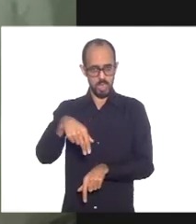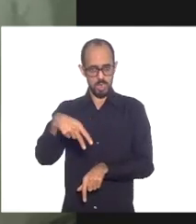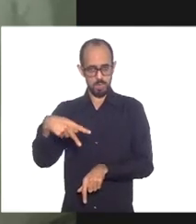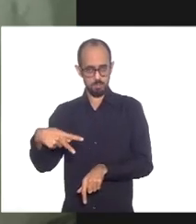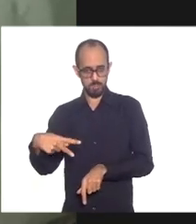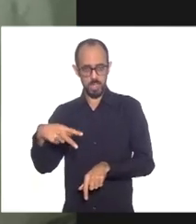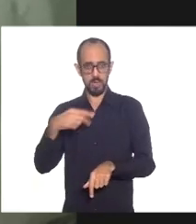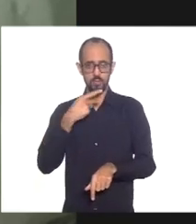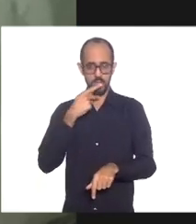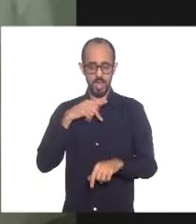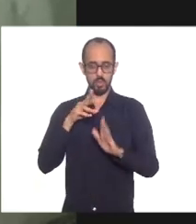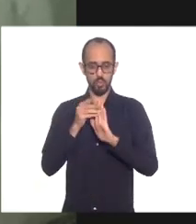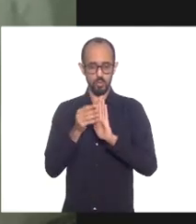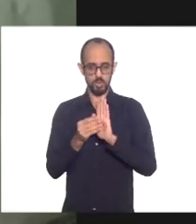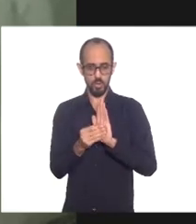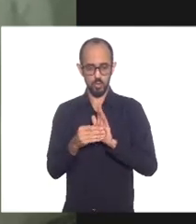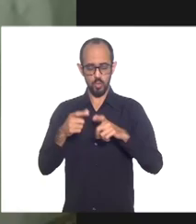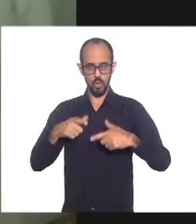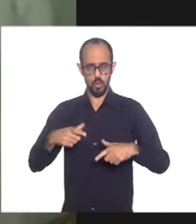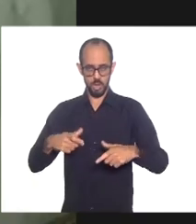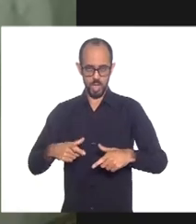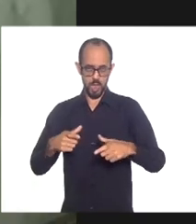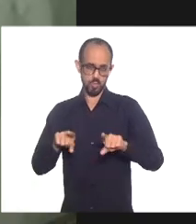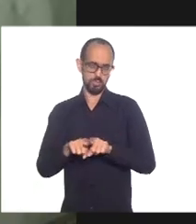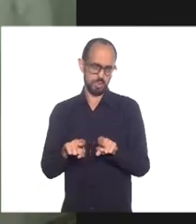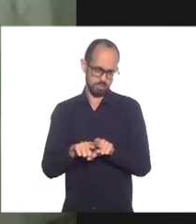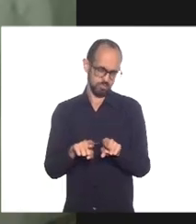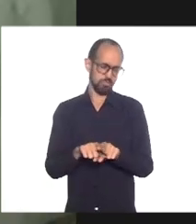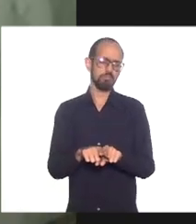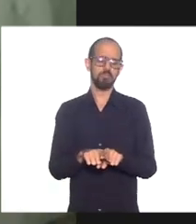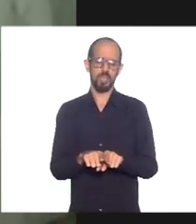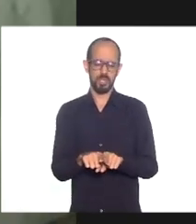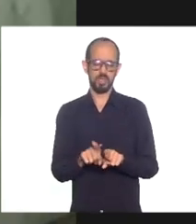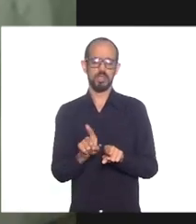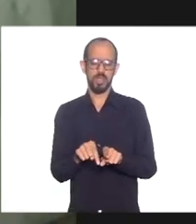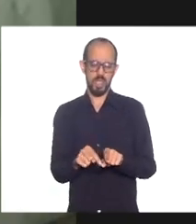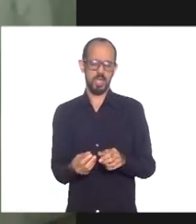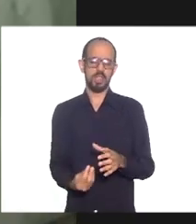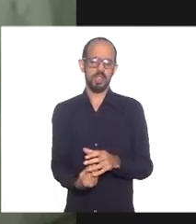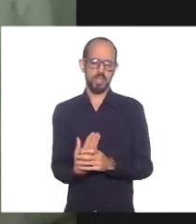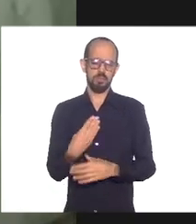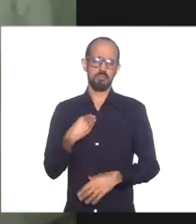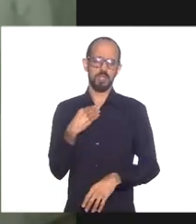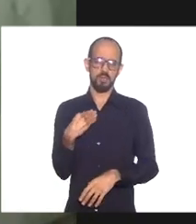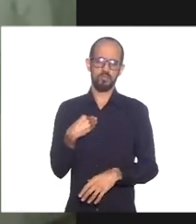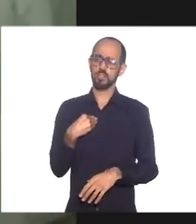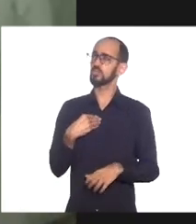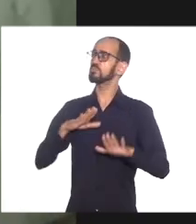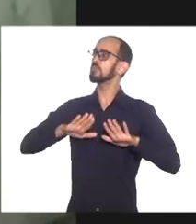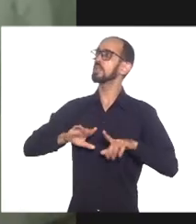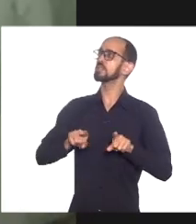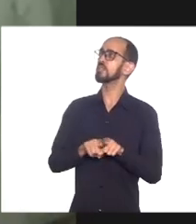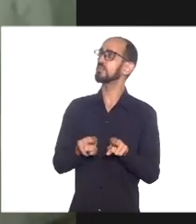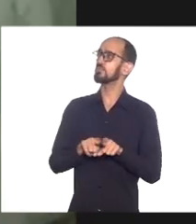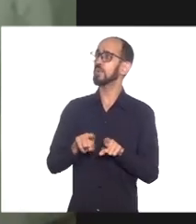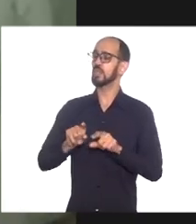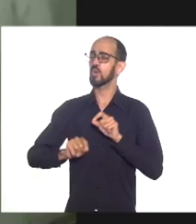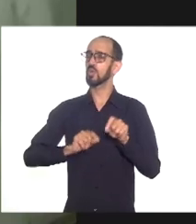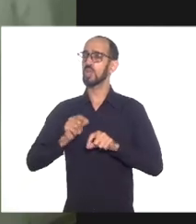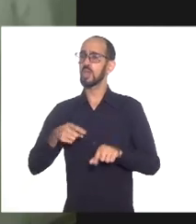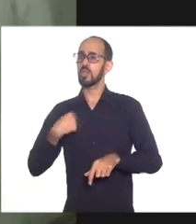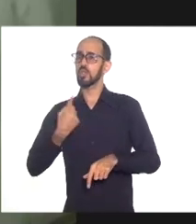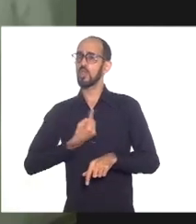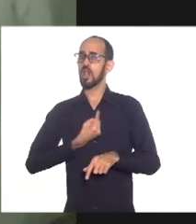do conteúdo local, em alguns momentos trazendo benefício, outros não, mas um dos benefícios que a gente aqui